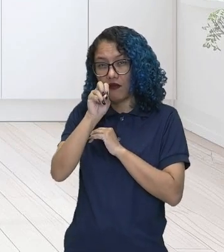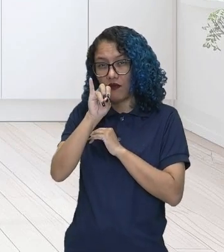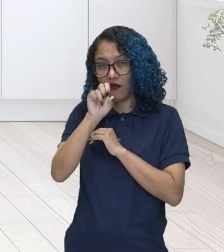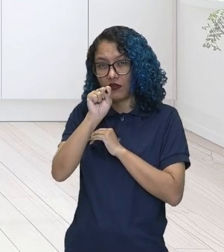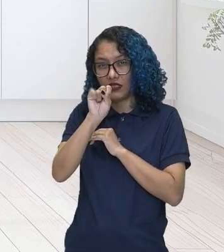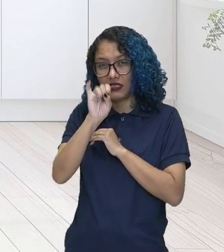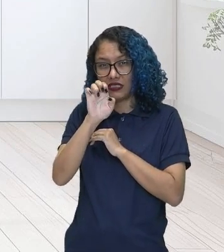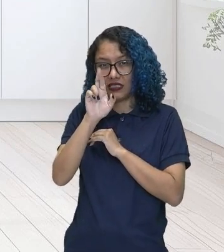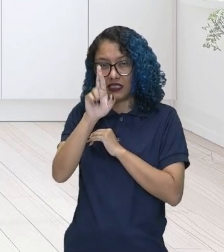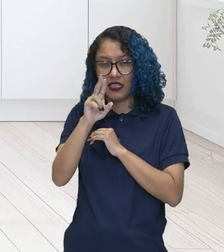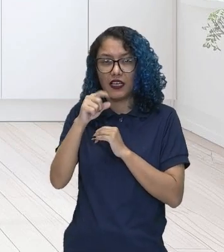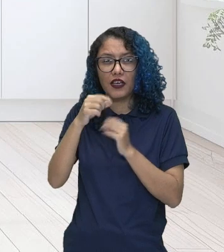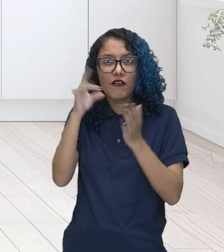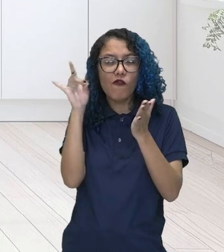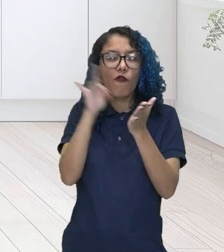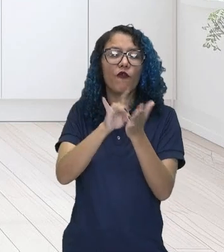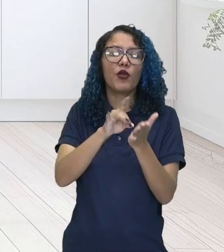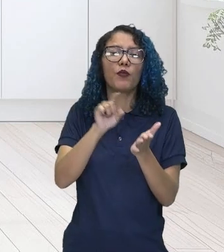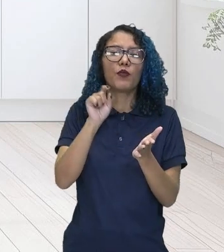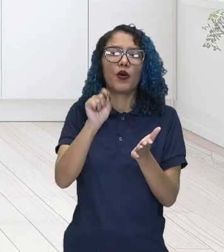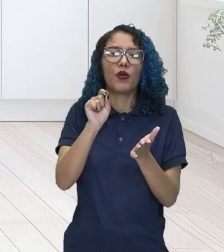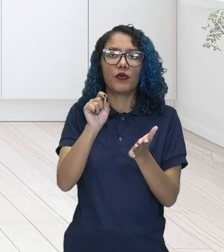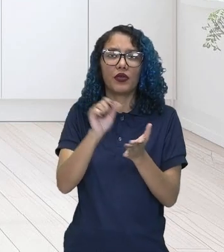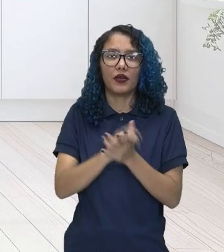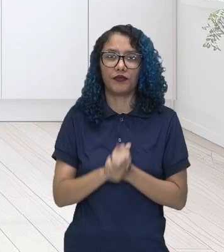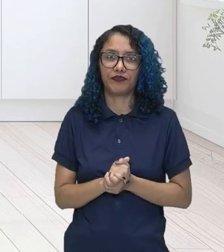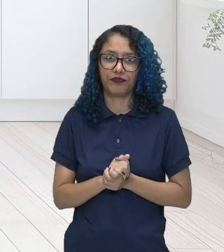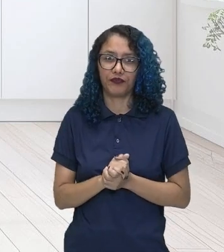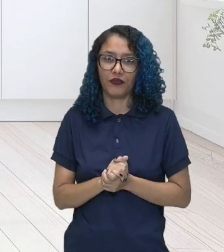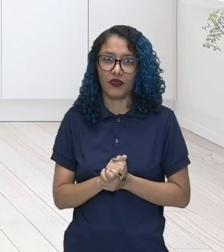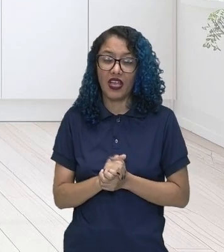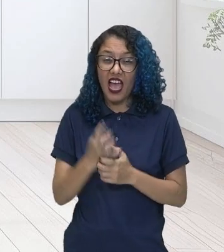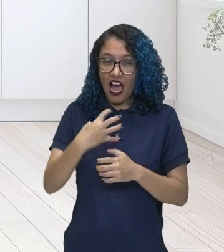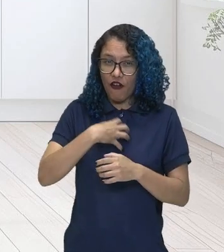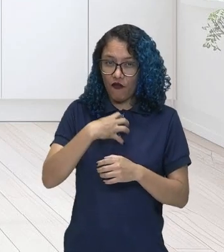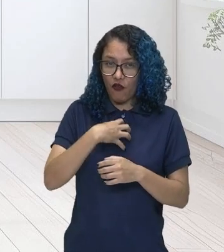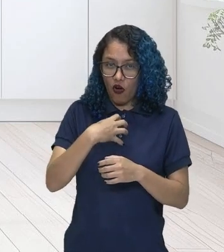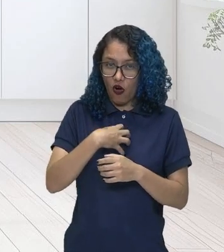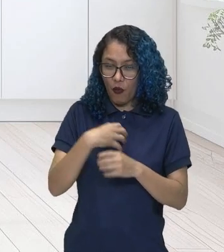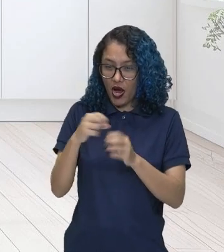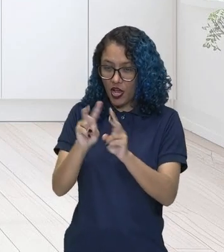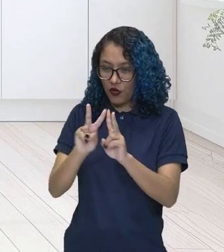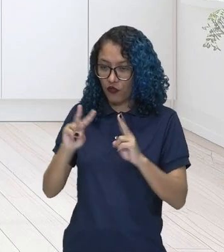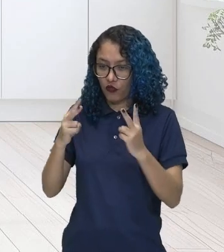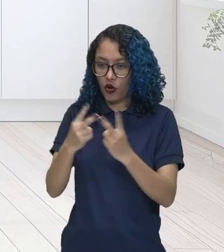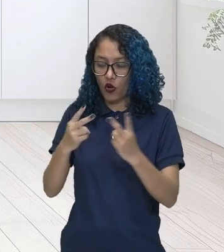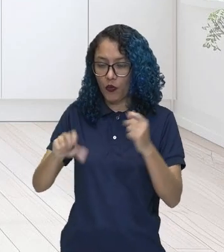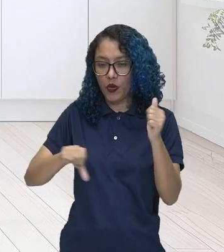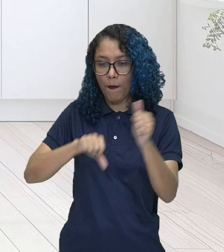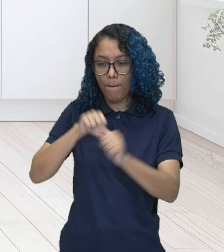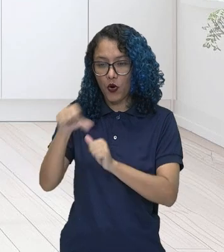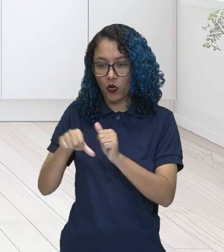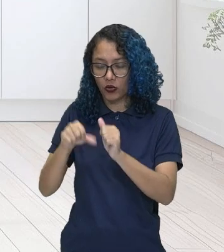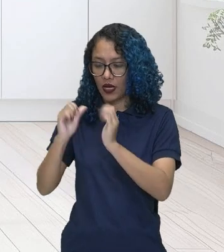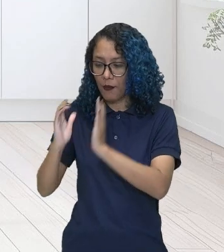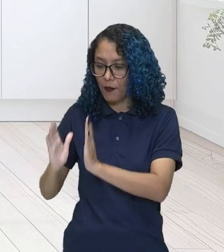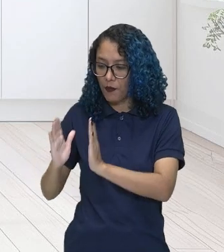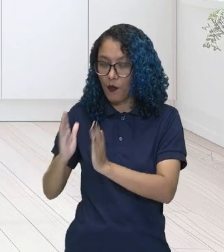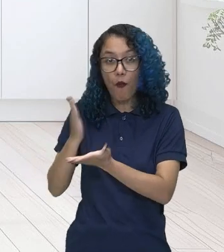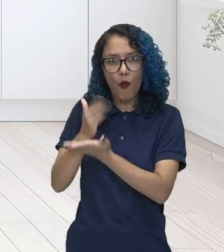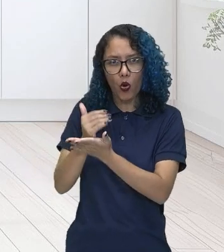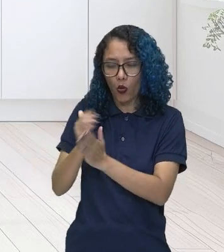embora a aparência e o volume mudem durante o processo de fazer um